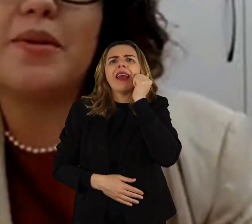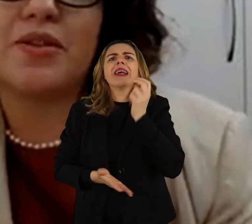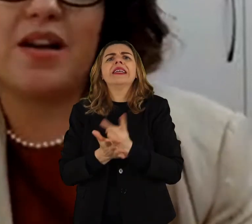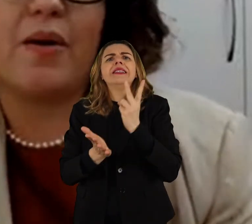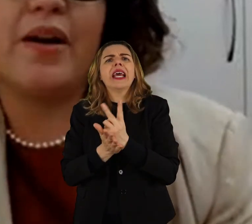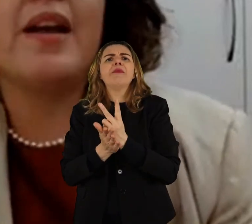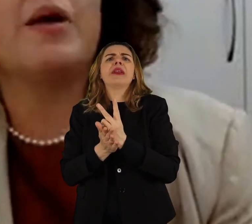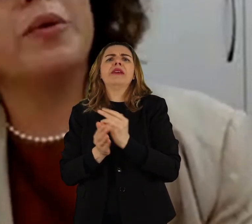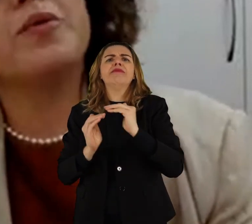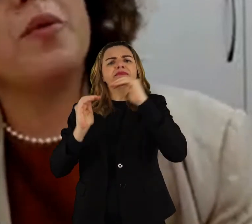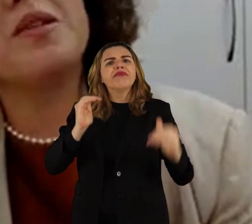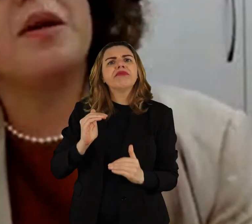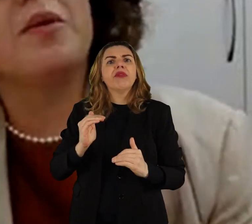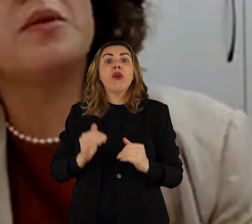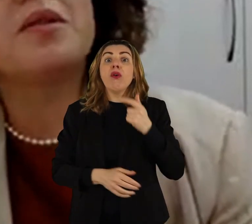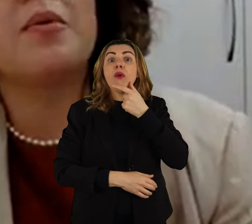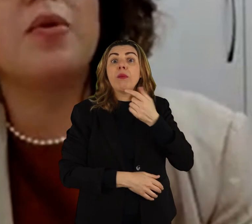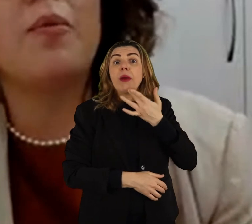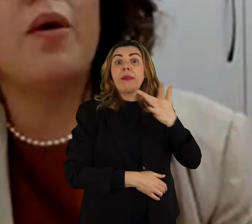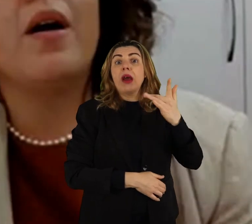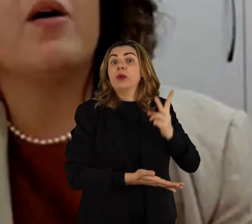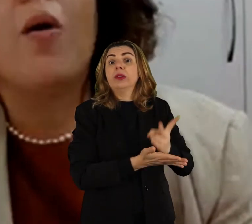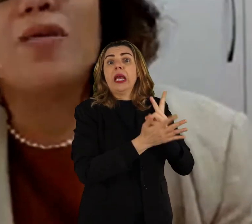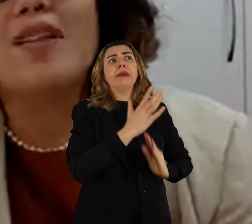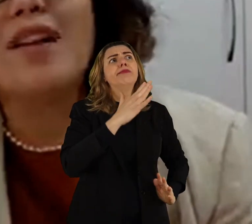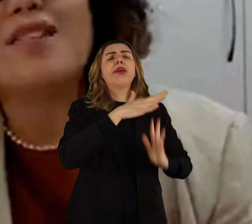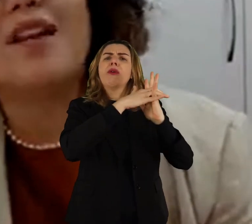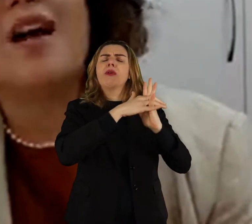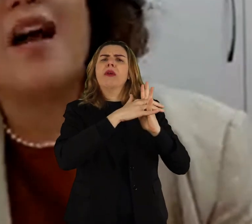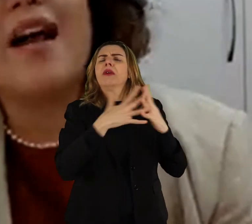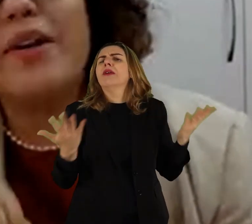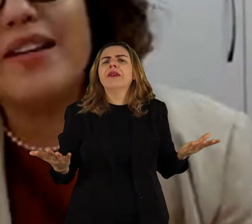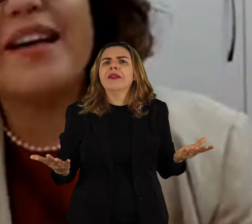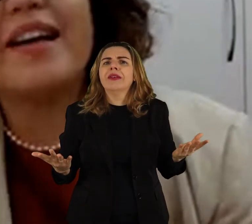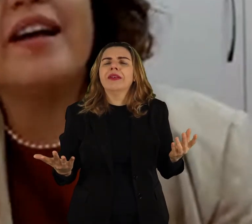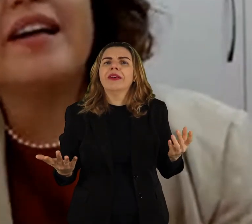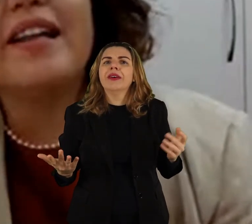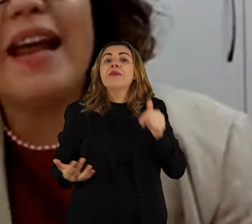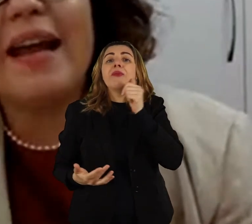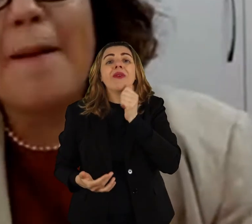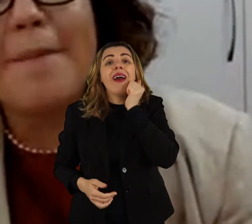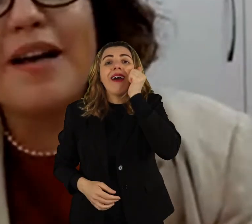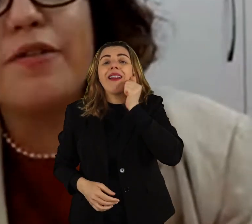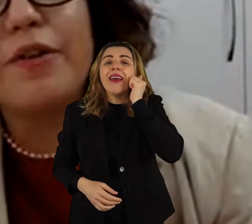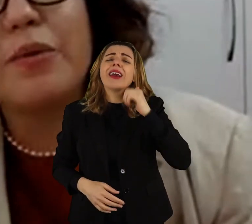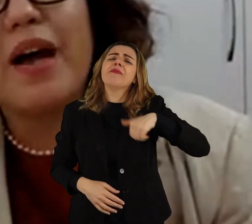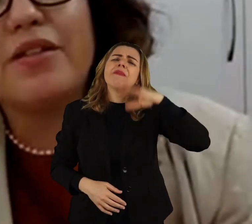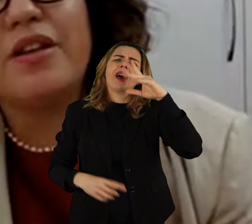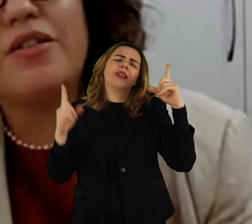uma pirâmide social, enquanto os homens brancos são sempre o topo? Com certeza é a mulher negra que tem